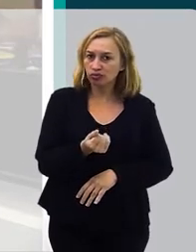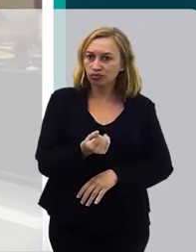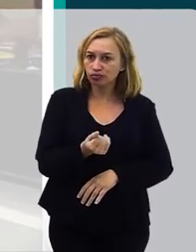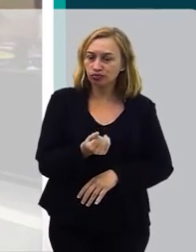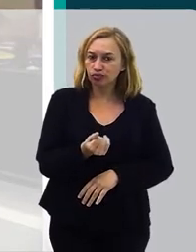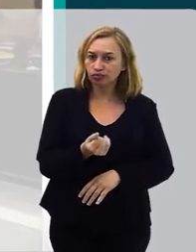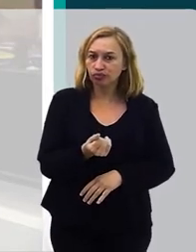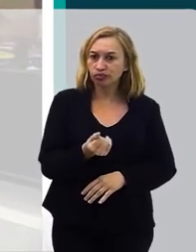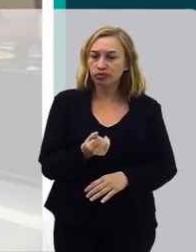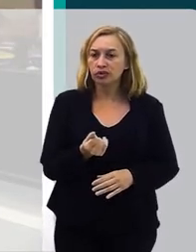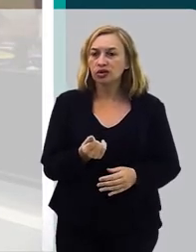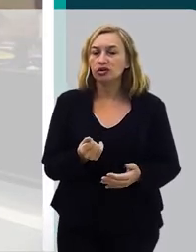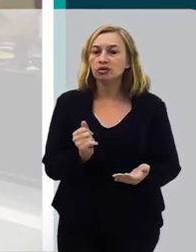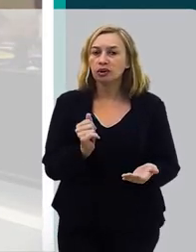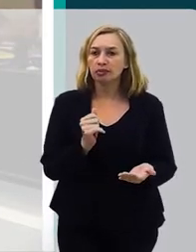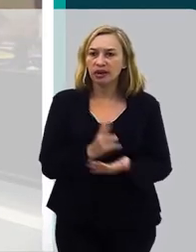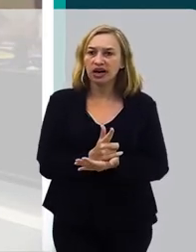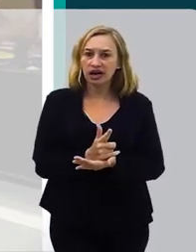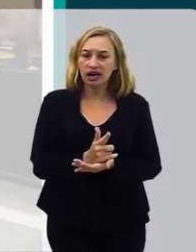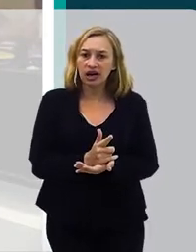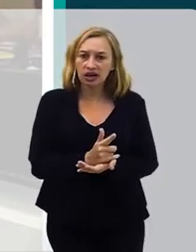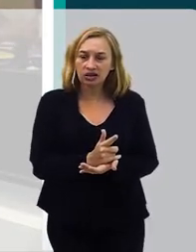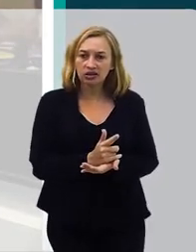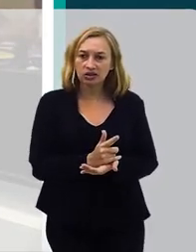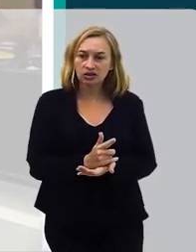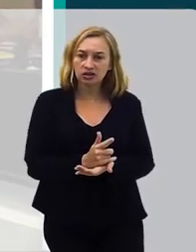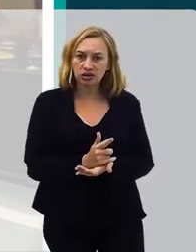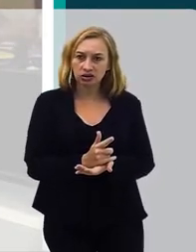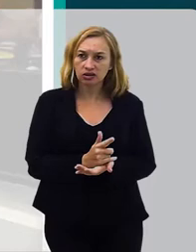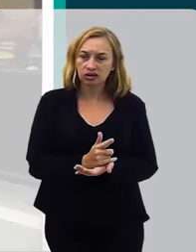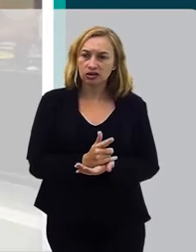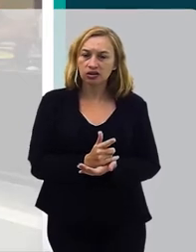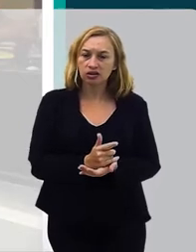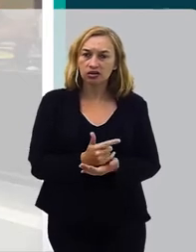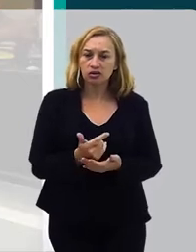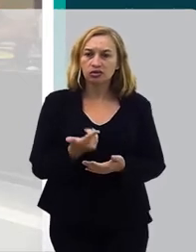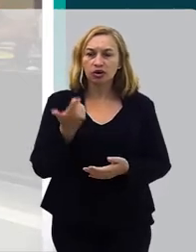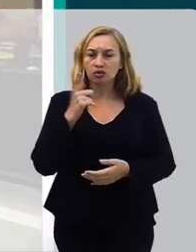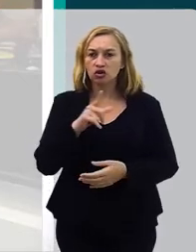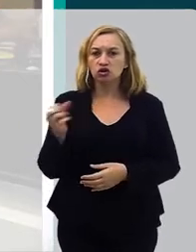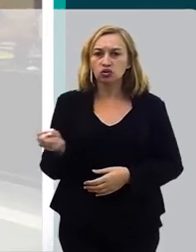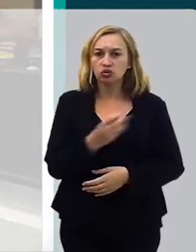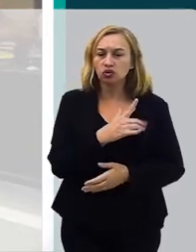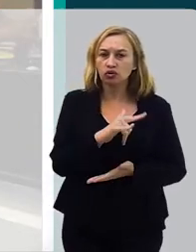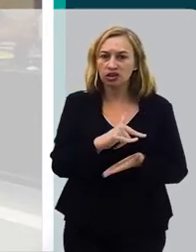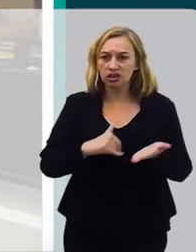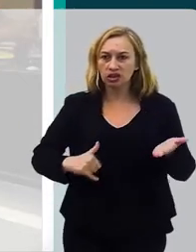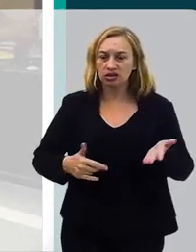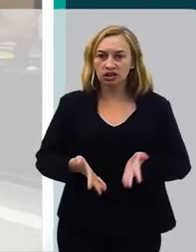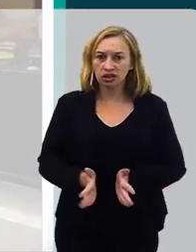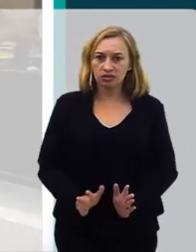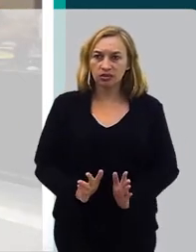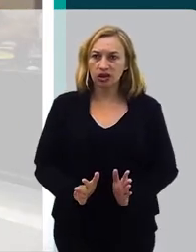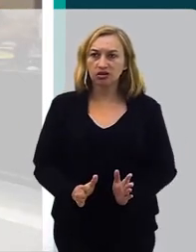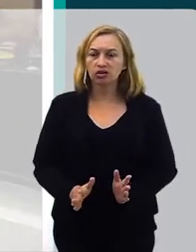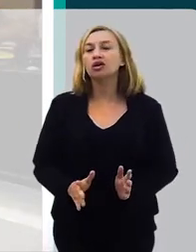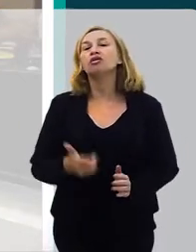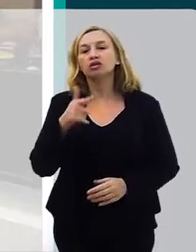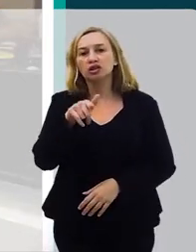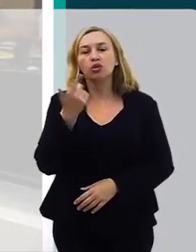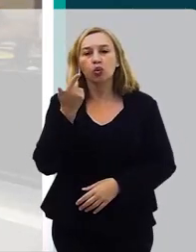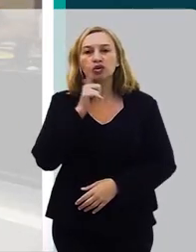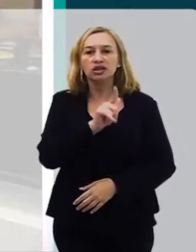condições de arcar com o processo para poder tirar as certidões, e aí